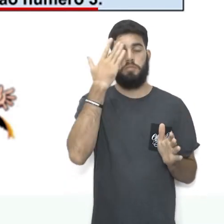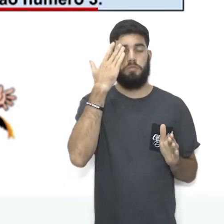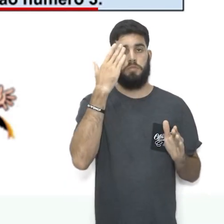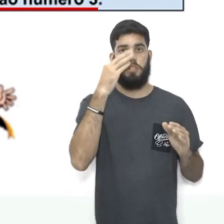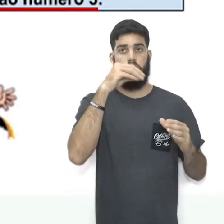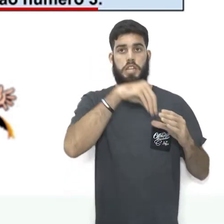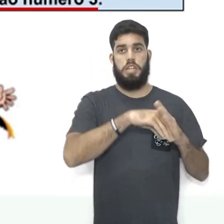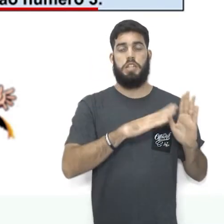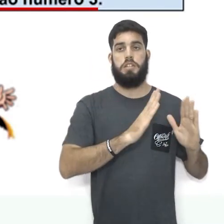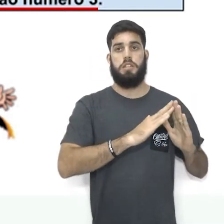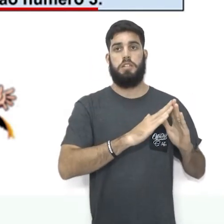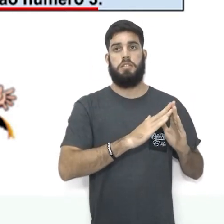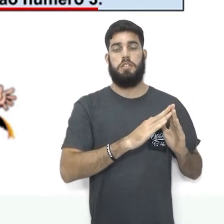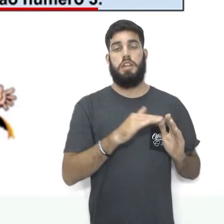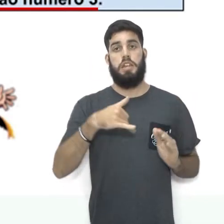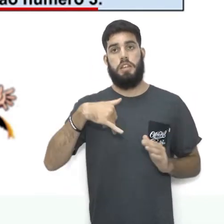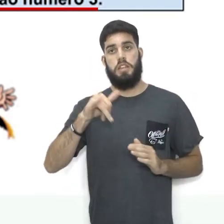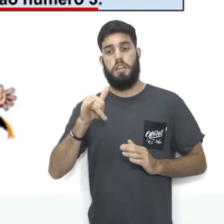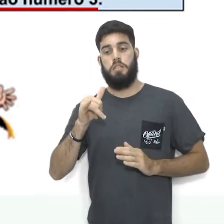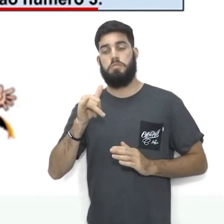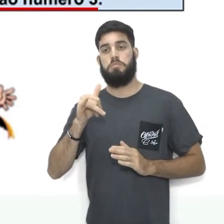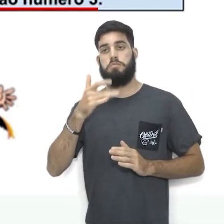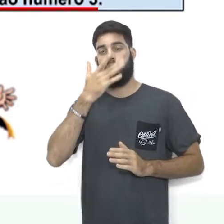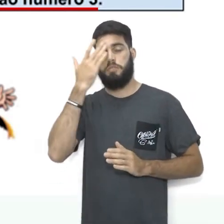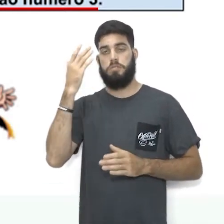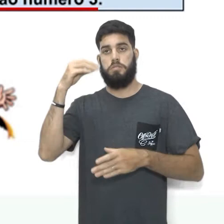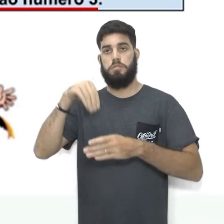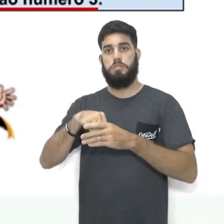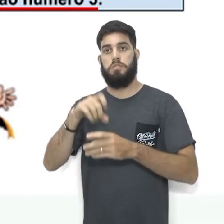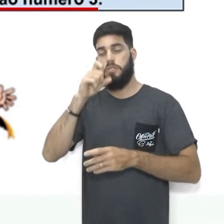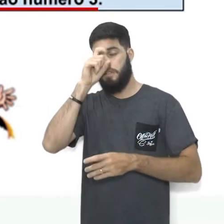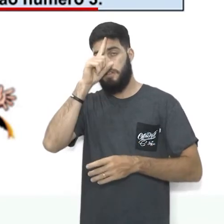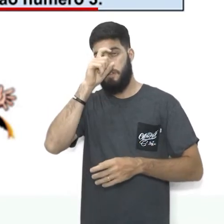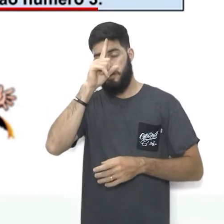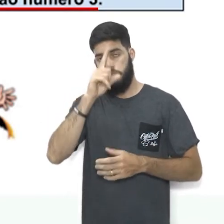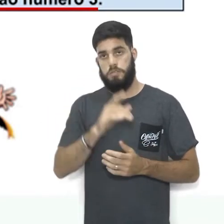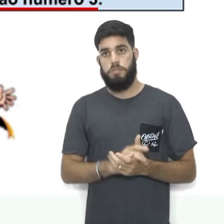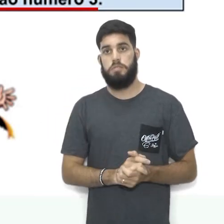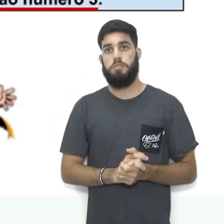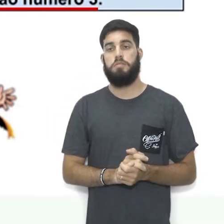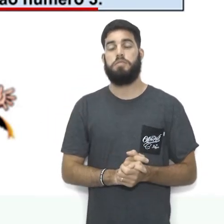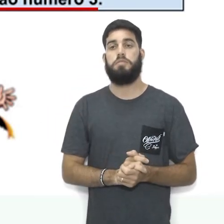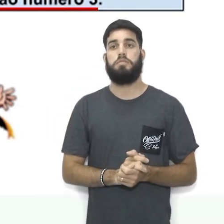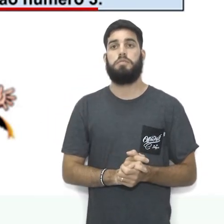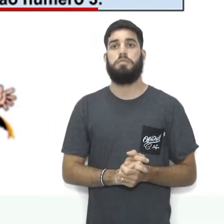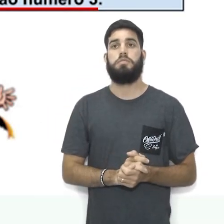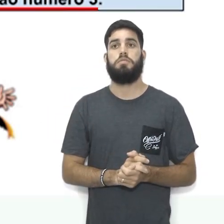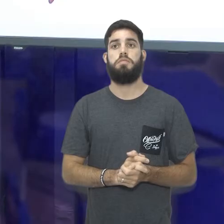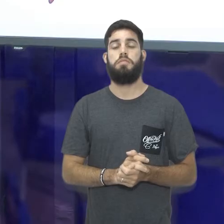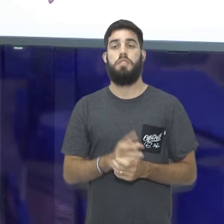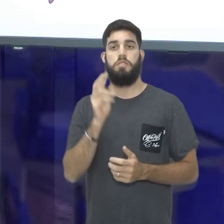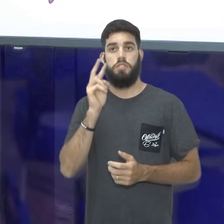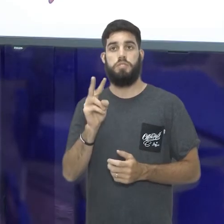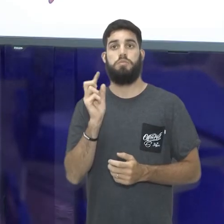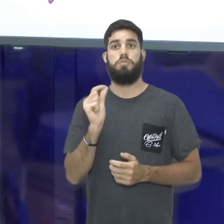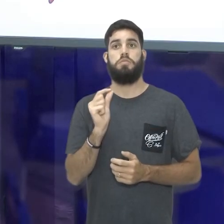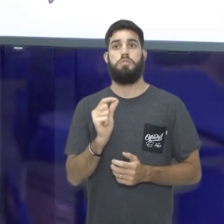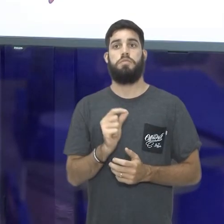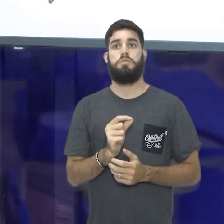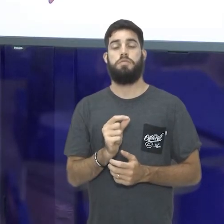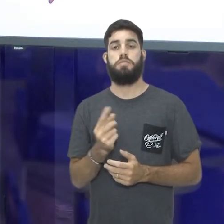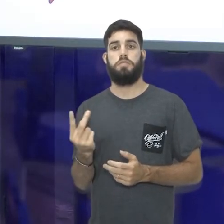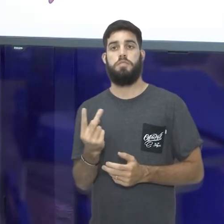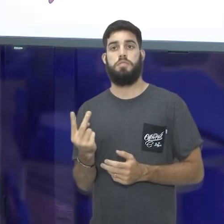isolamento domiciliar e a variável y para indicar a quantidade de pacientes internados, eu verifico que